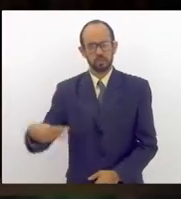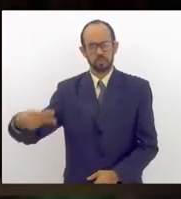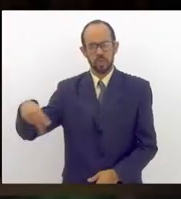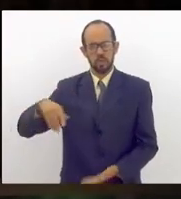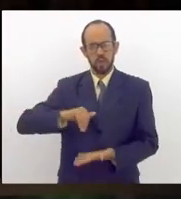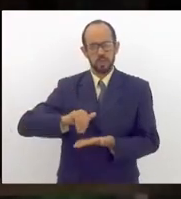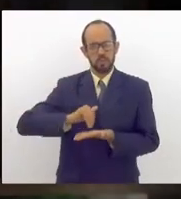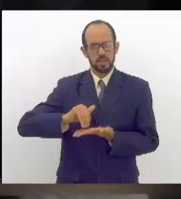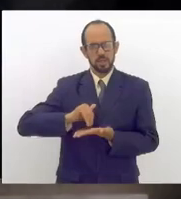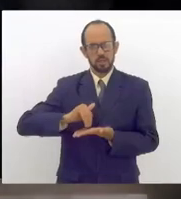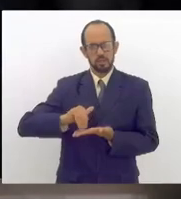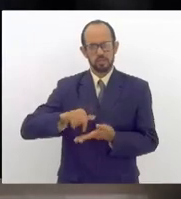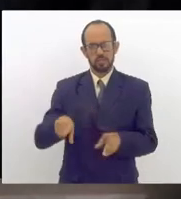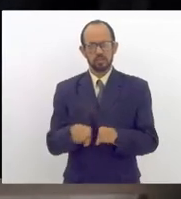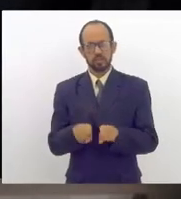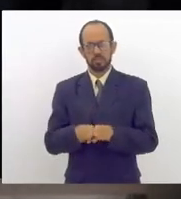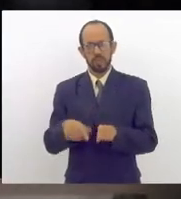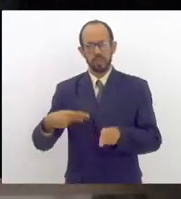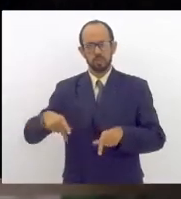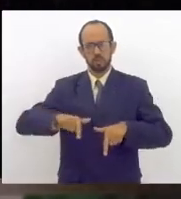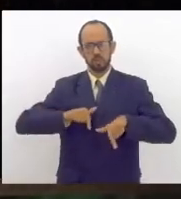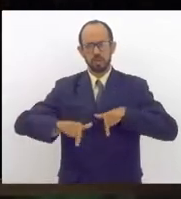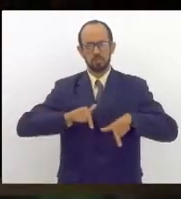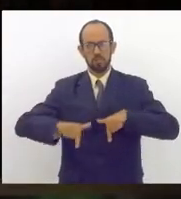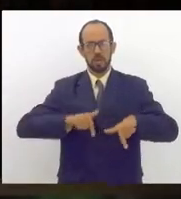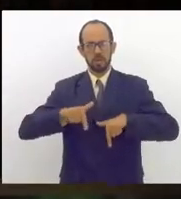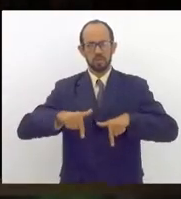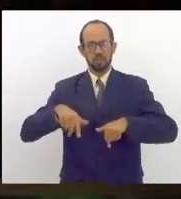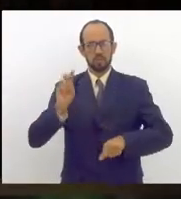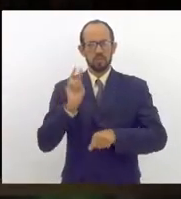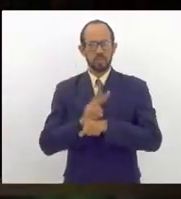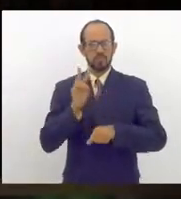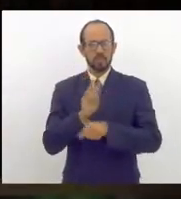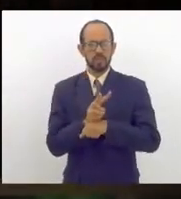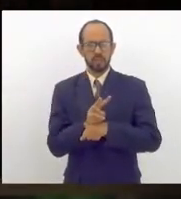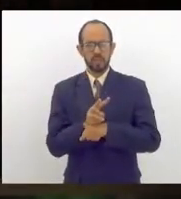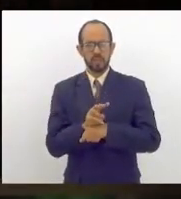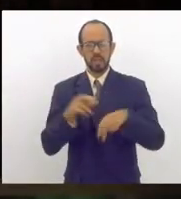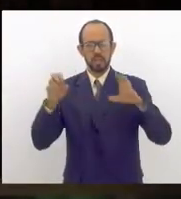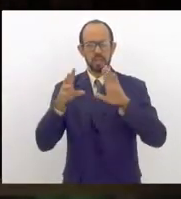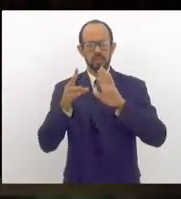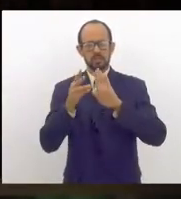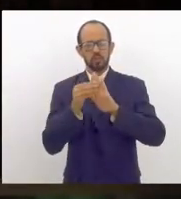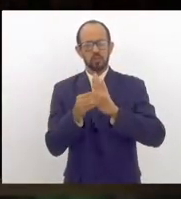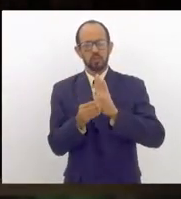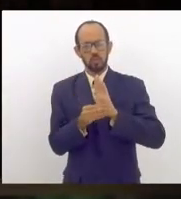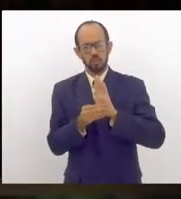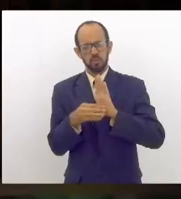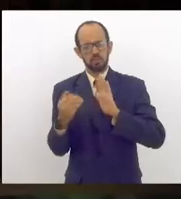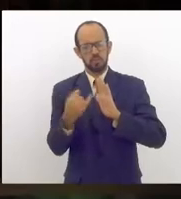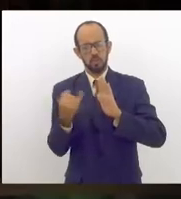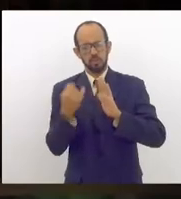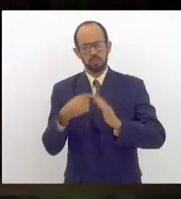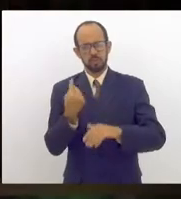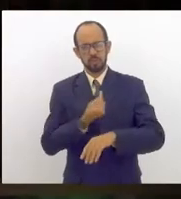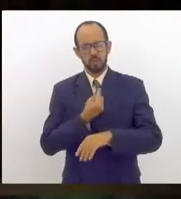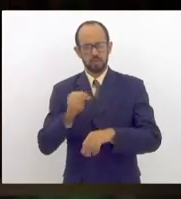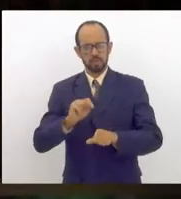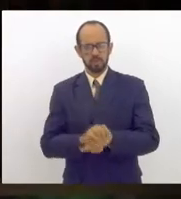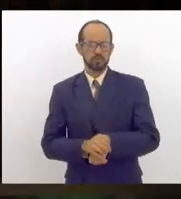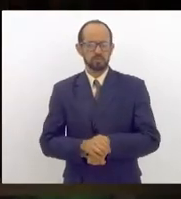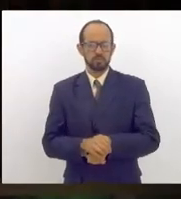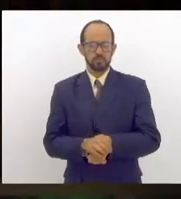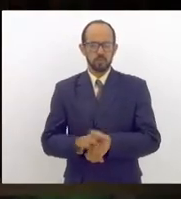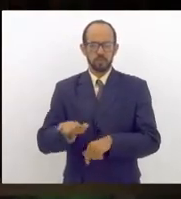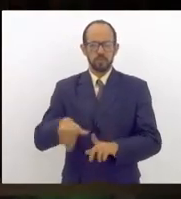gabinete ao seu empenho né em defender essa pauta que foi tão importante para nós e nós